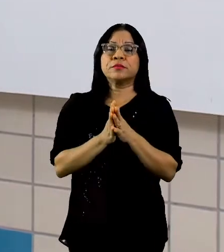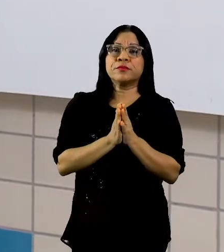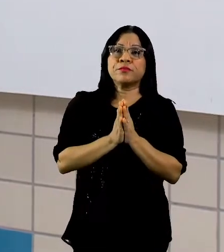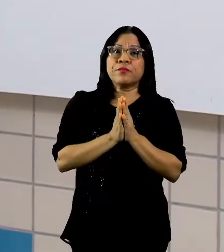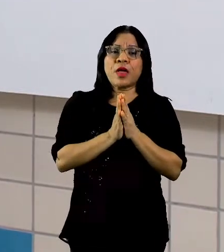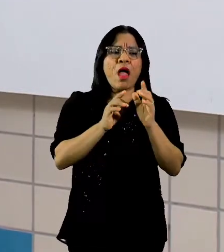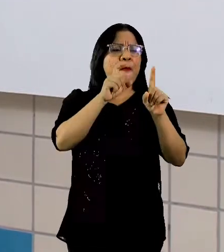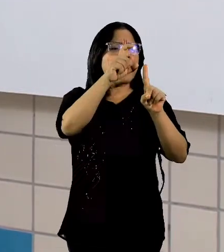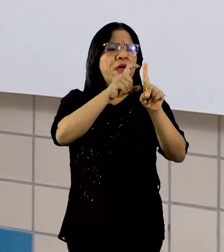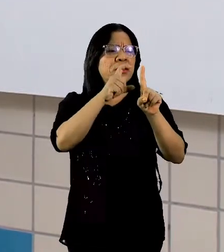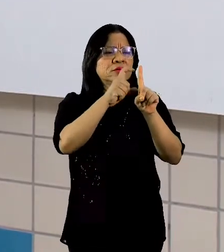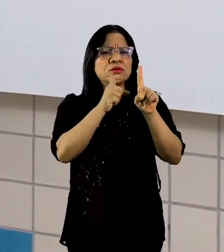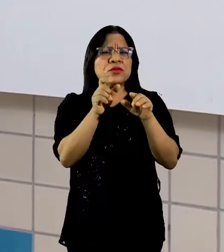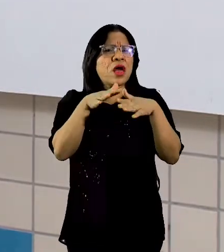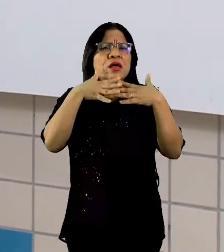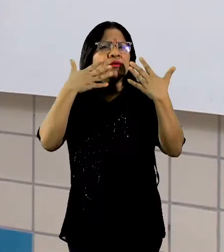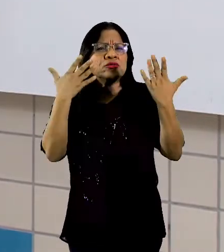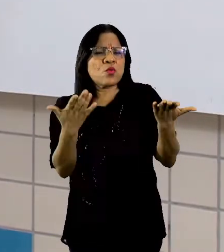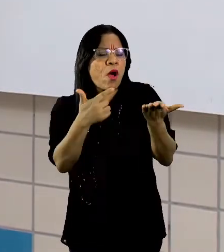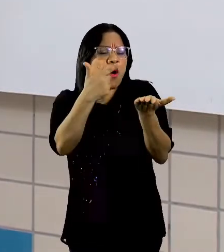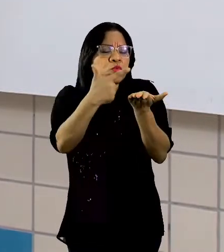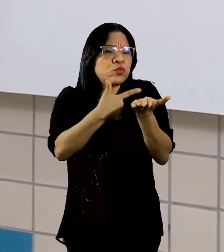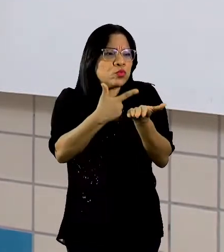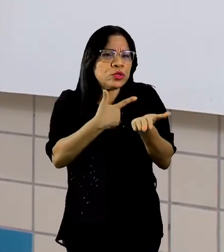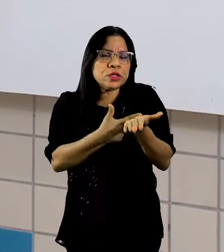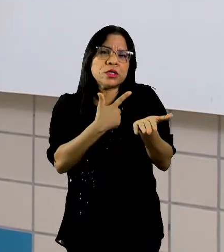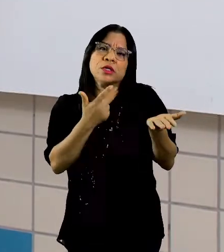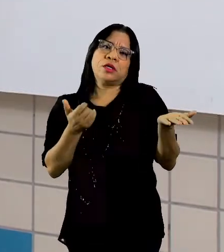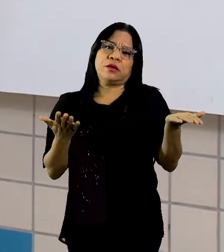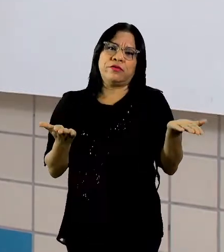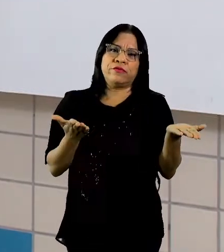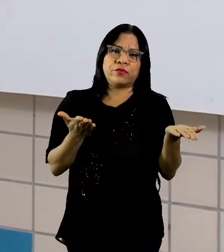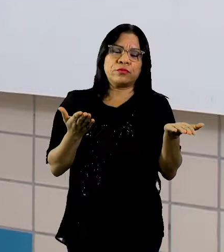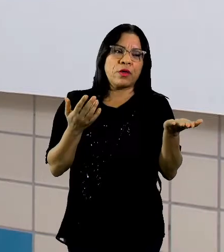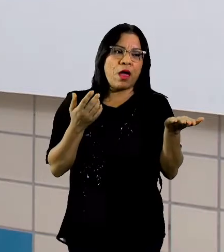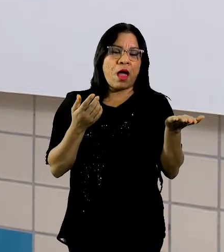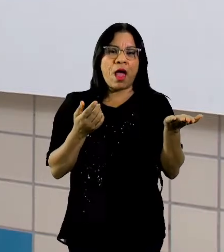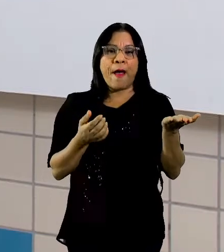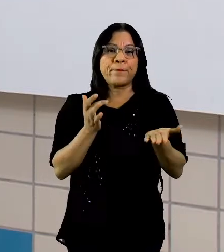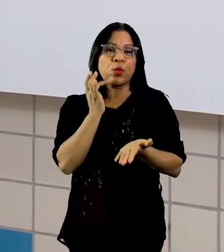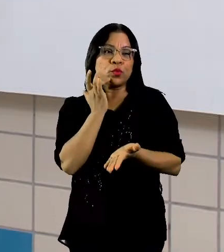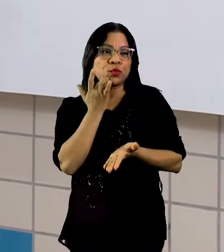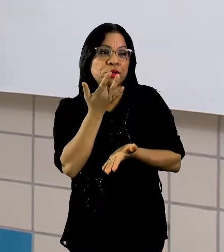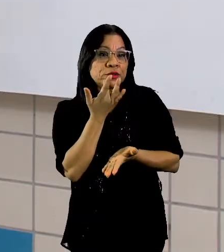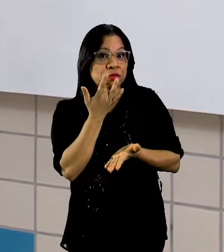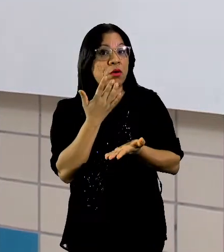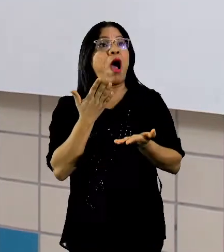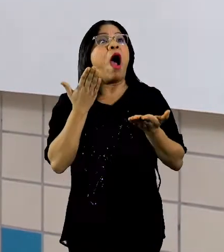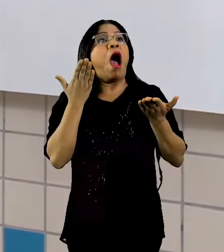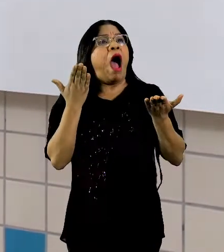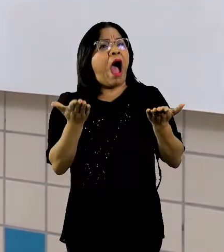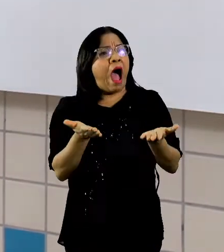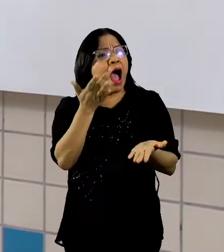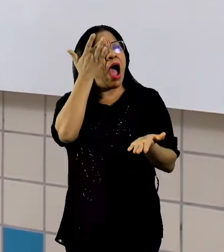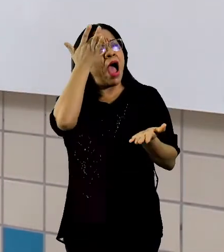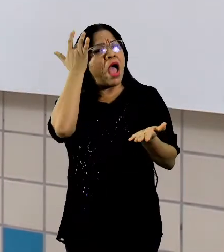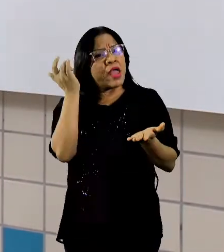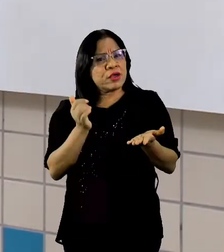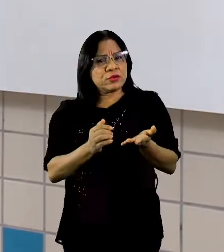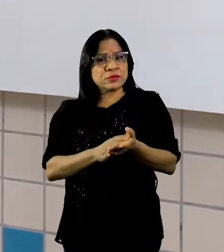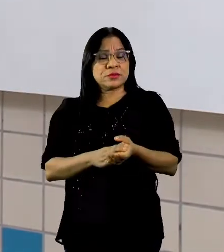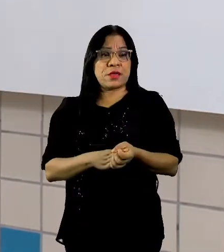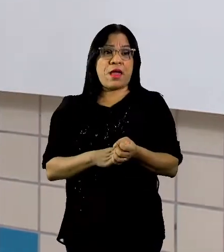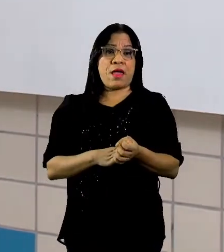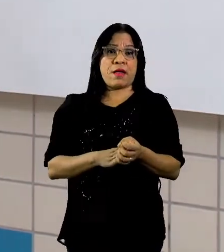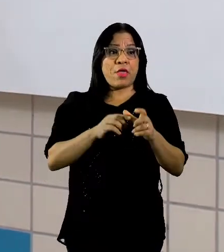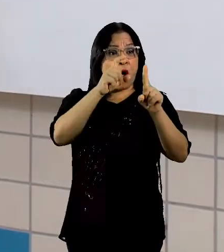do Tesouro? Eu sei que o protagonista é Jim, é o personagem principal.